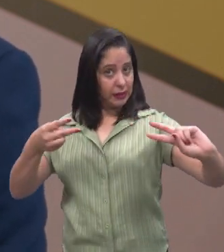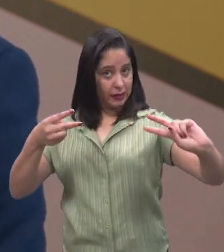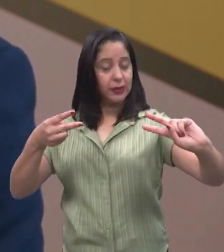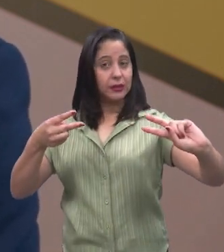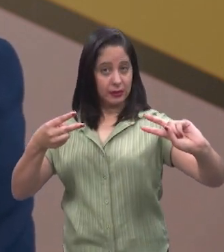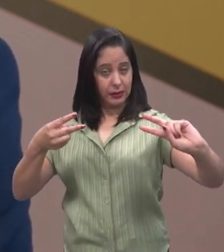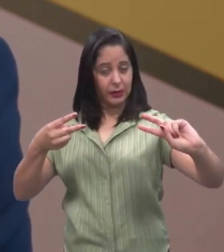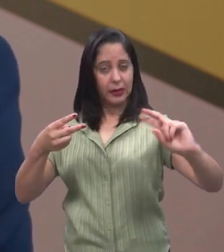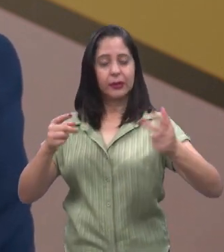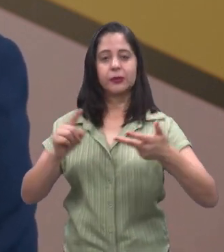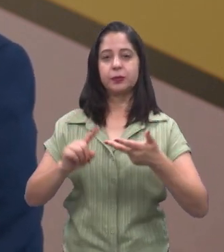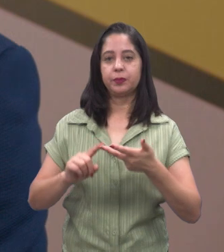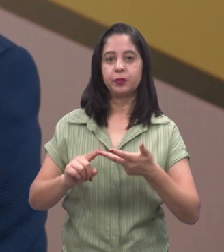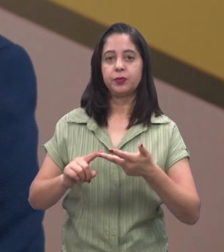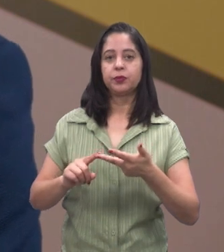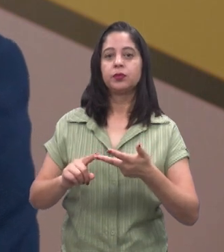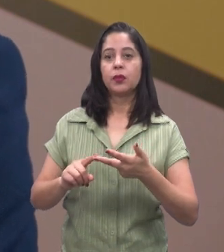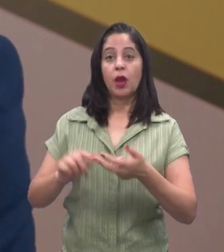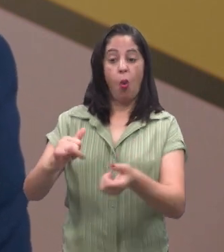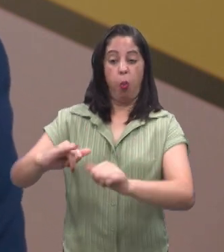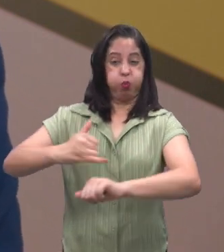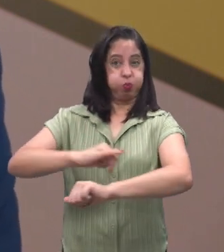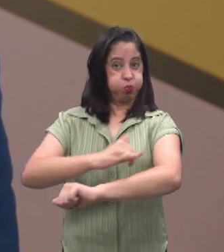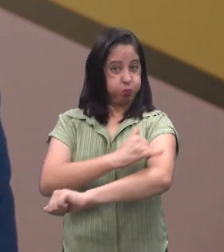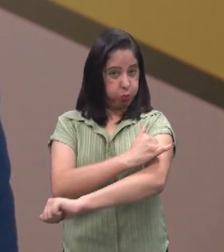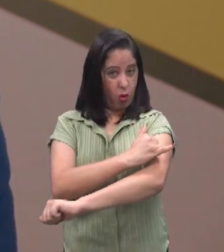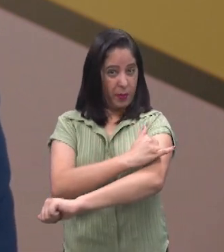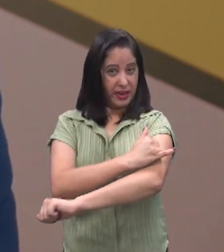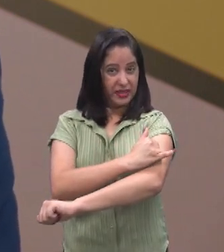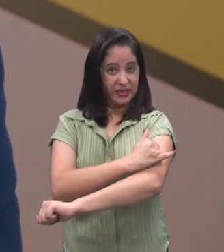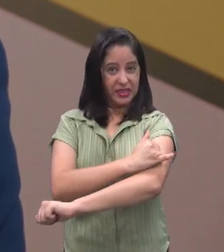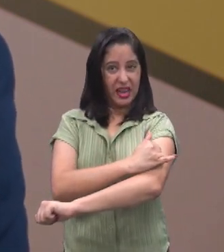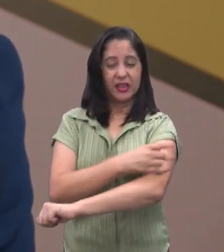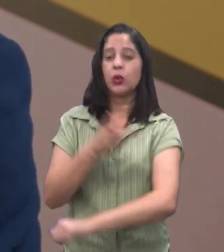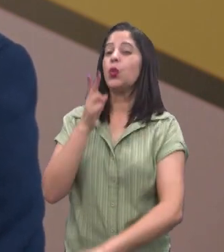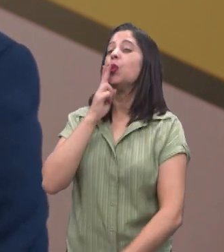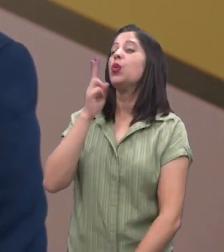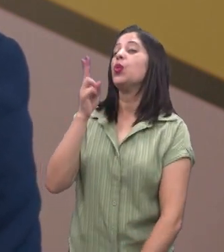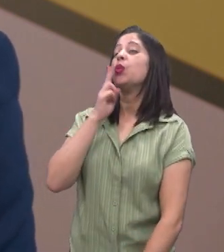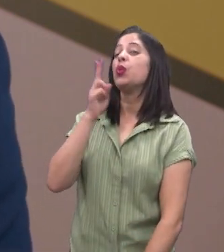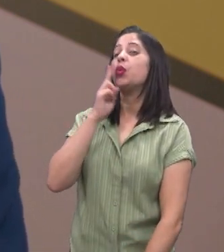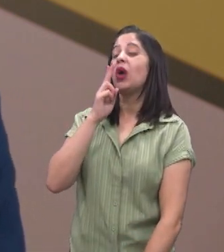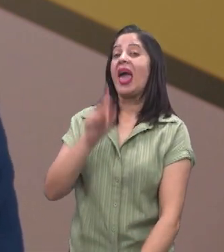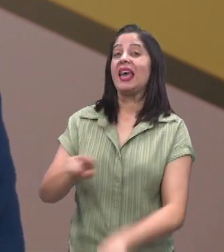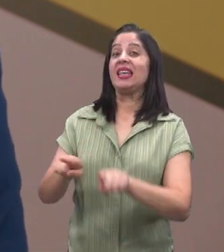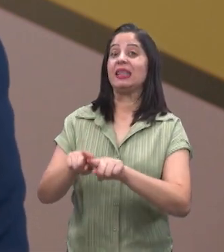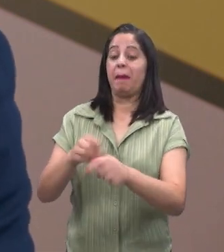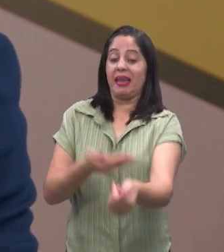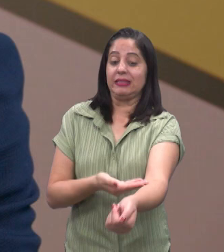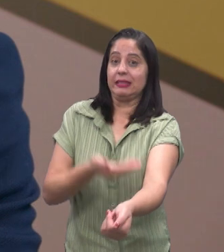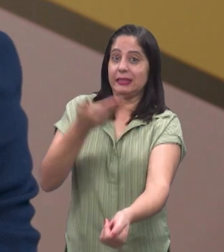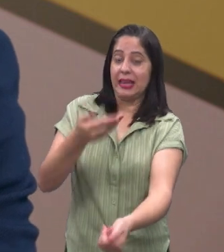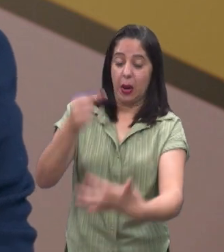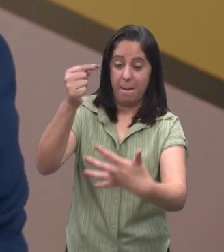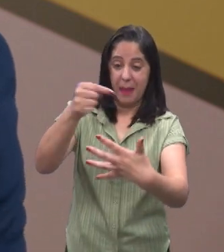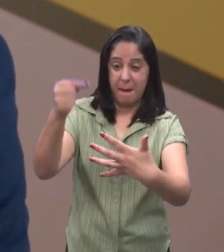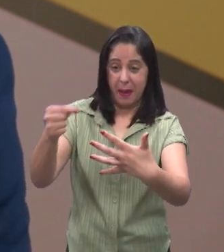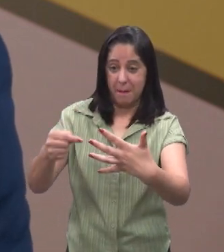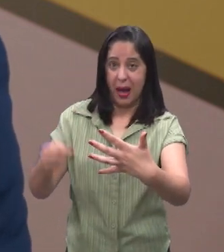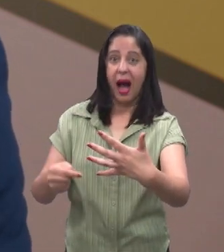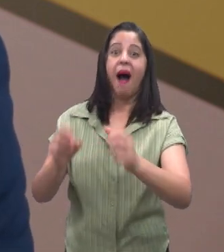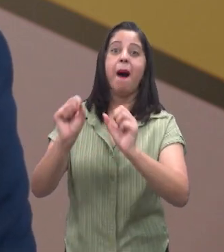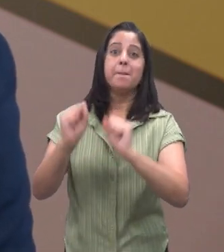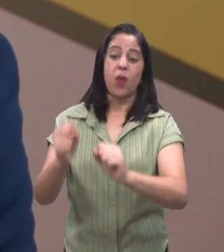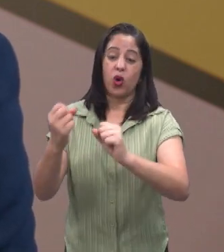de dislipidemia, O de obesidade, T de tabagismo e H de hipertensão. Então são esses todos os fatores,